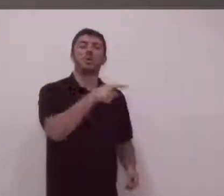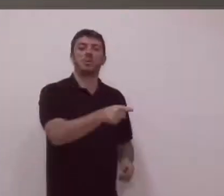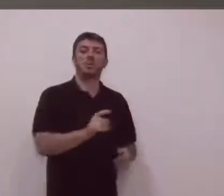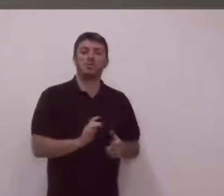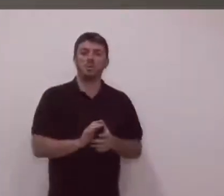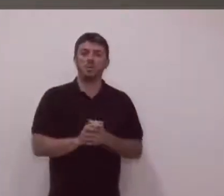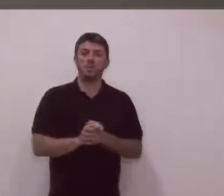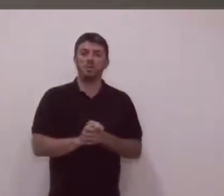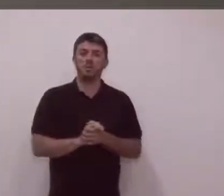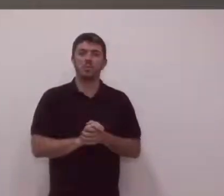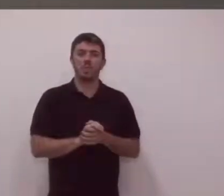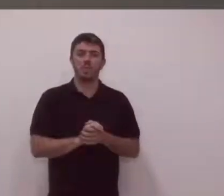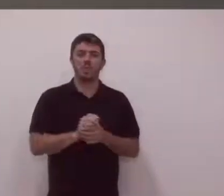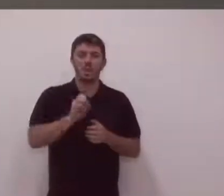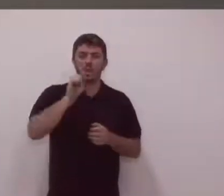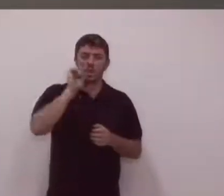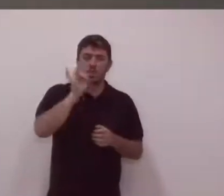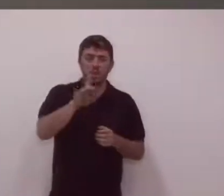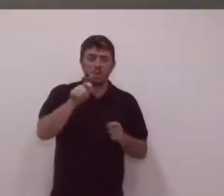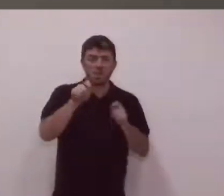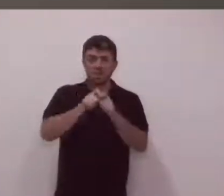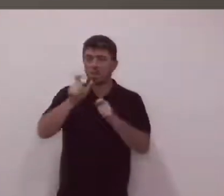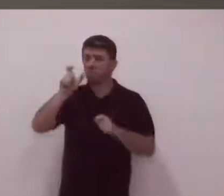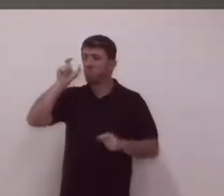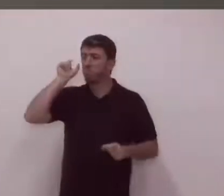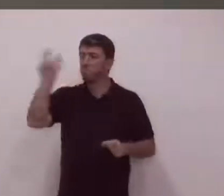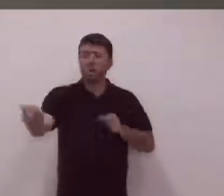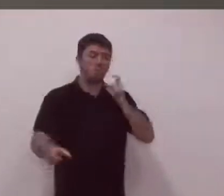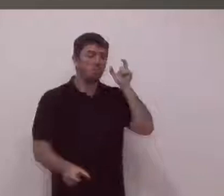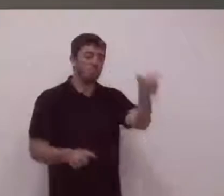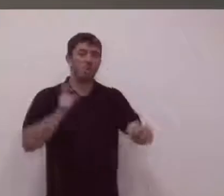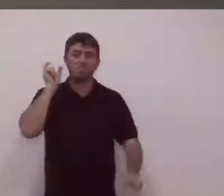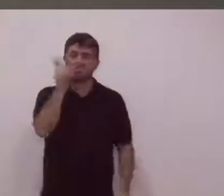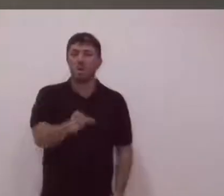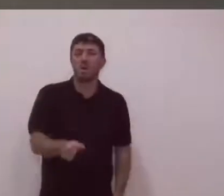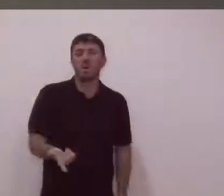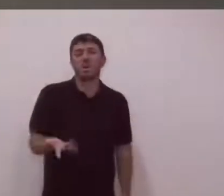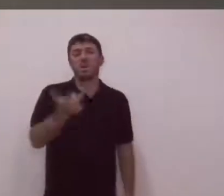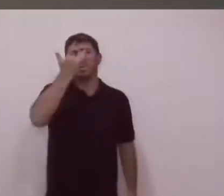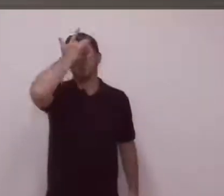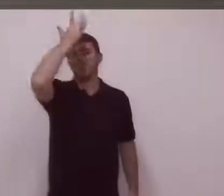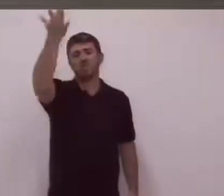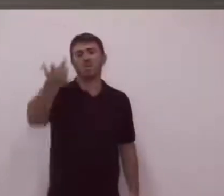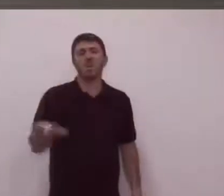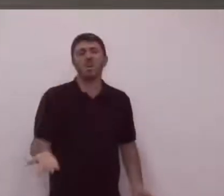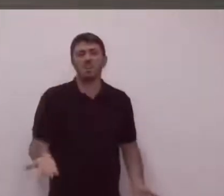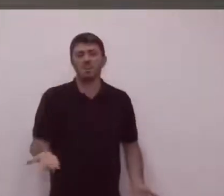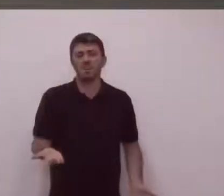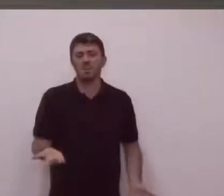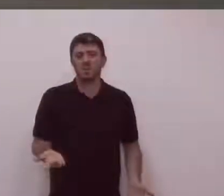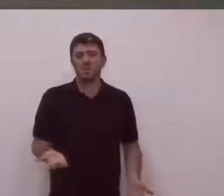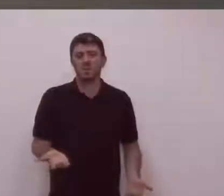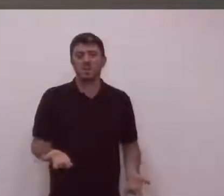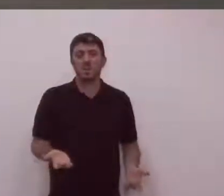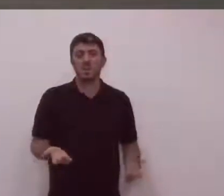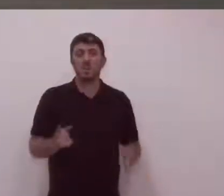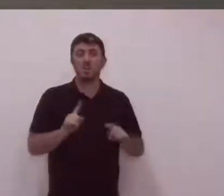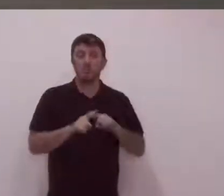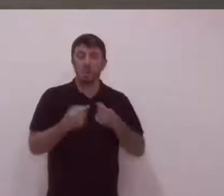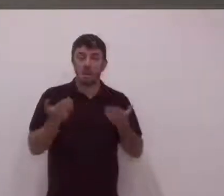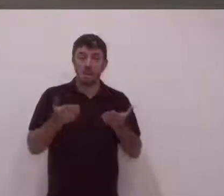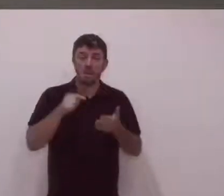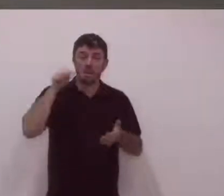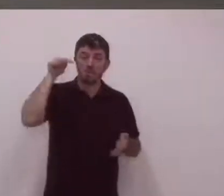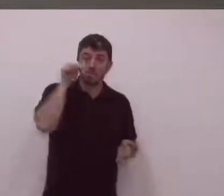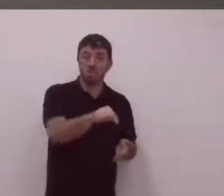apenas destruir é fácil é muito fácil agora na questão em si que nós estamos falando é preciso fazer algumas